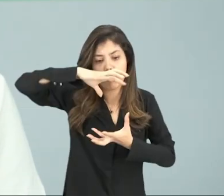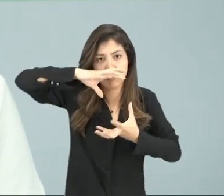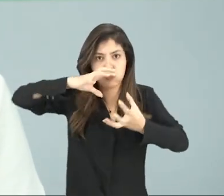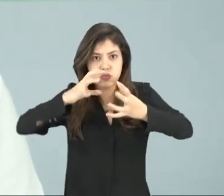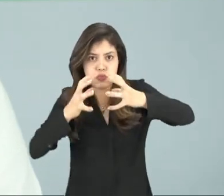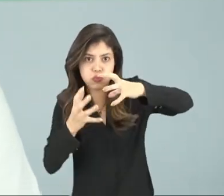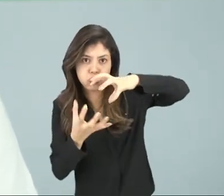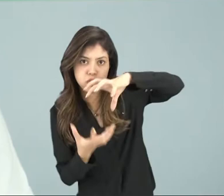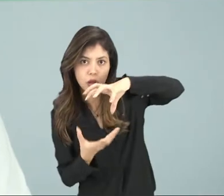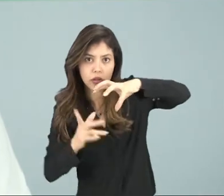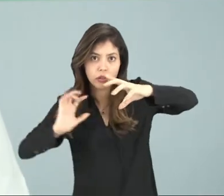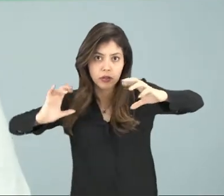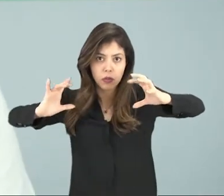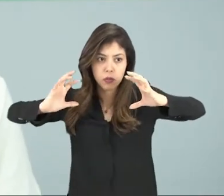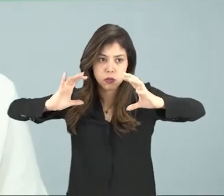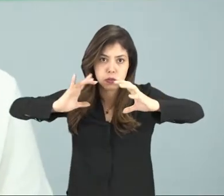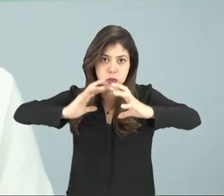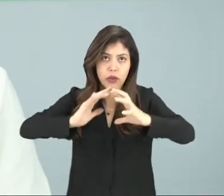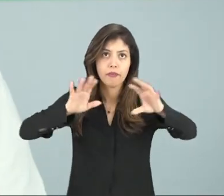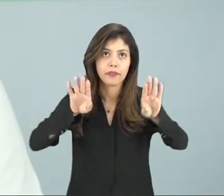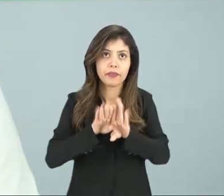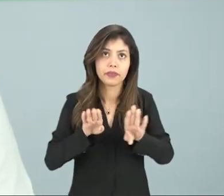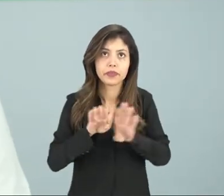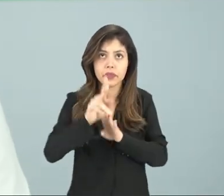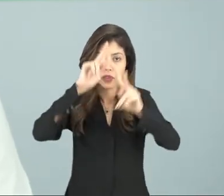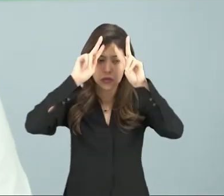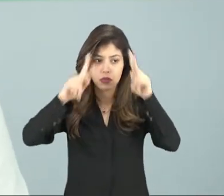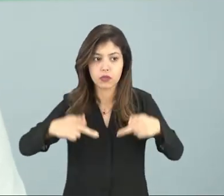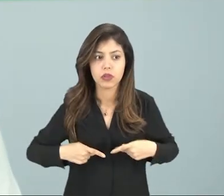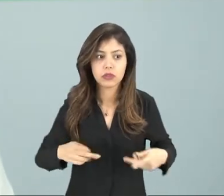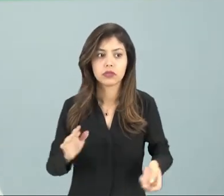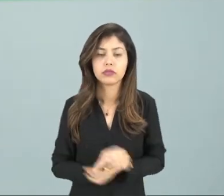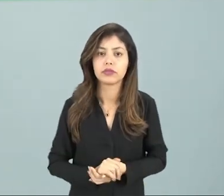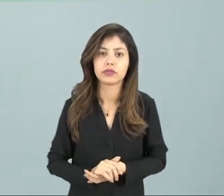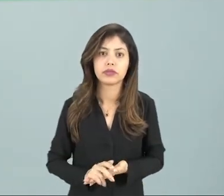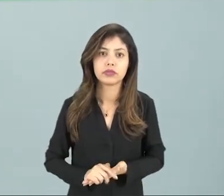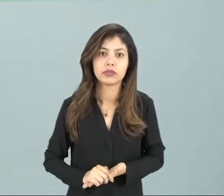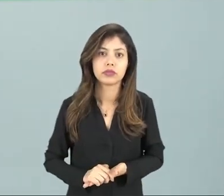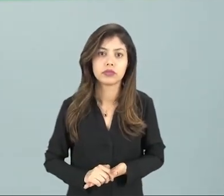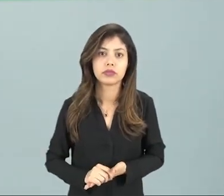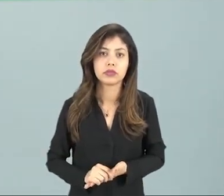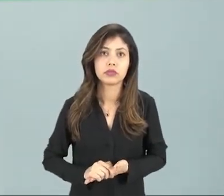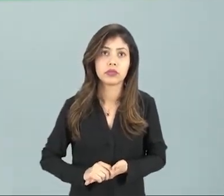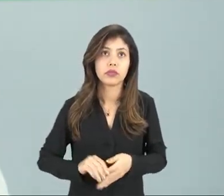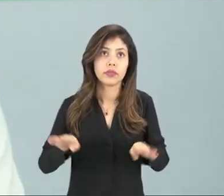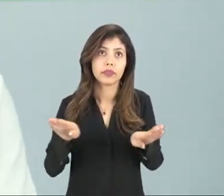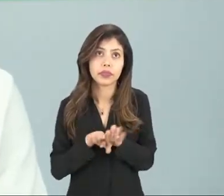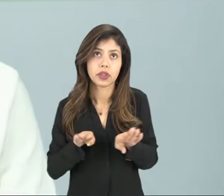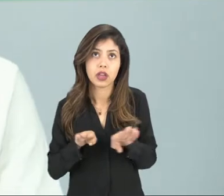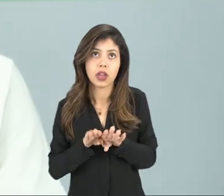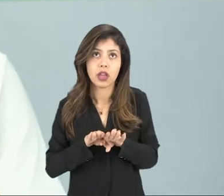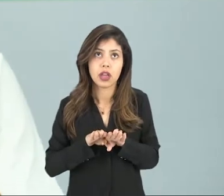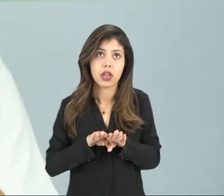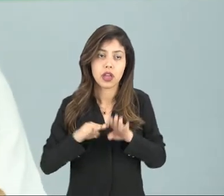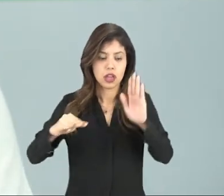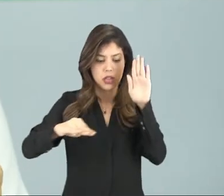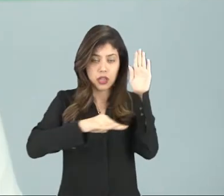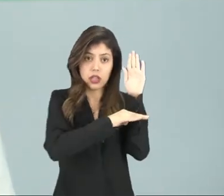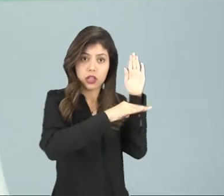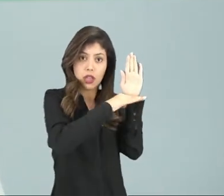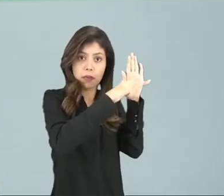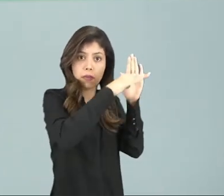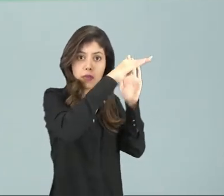é intensificado por ações humanas nós temos também a camada de ozônio